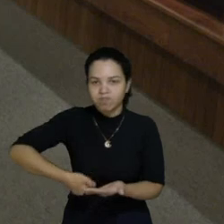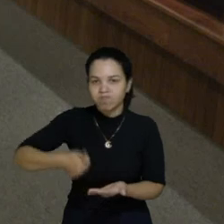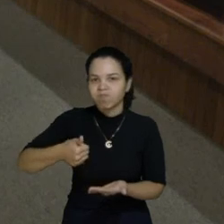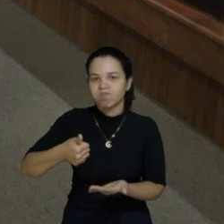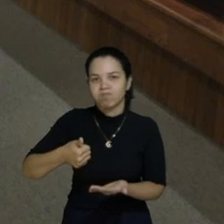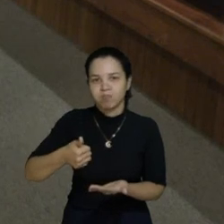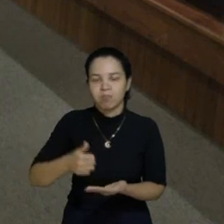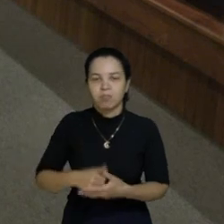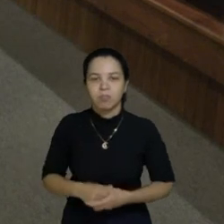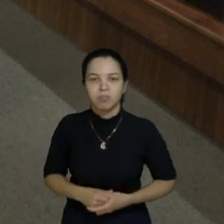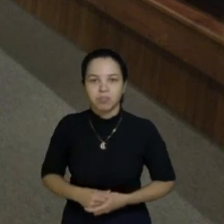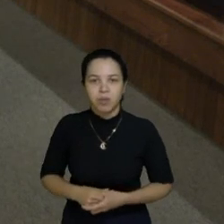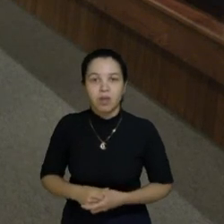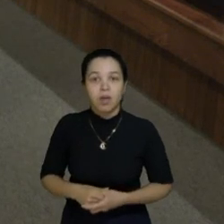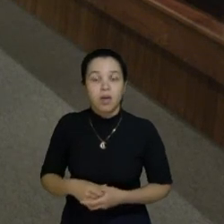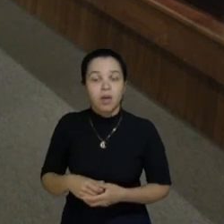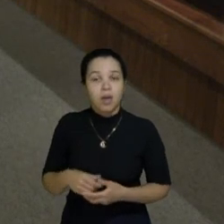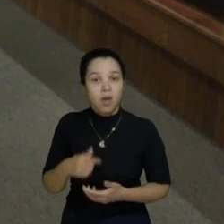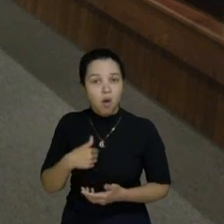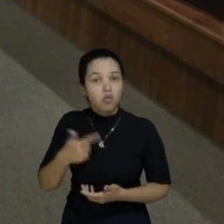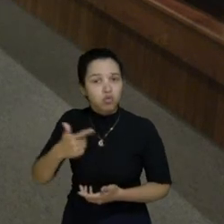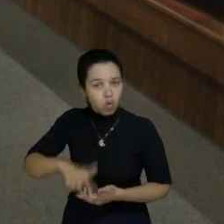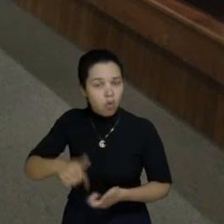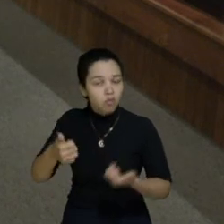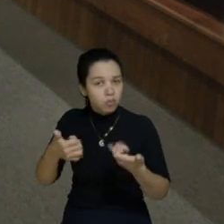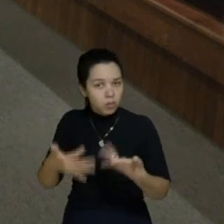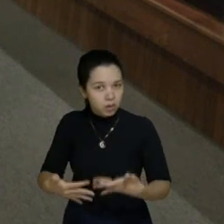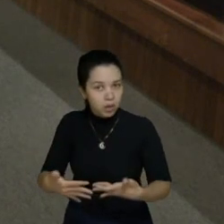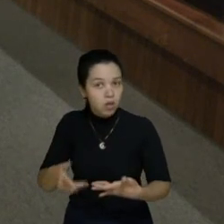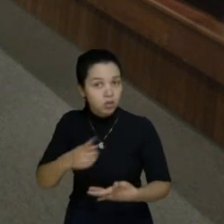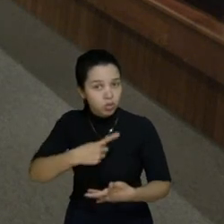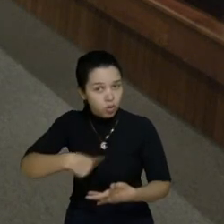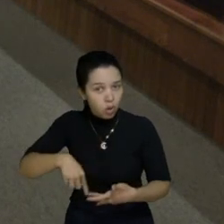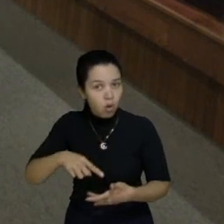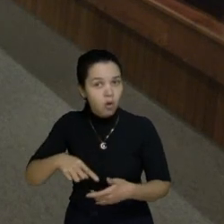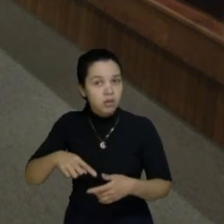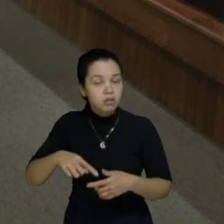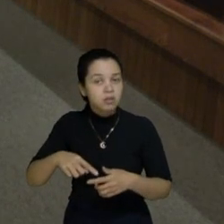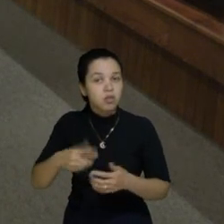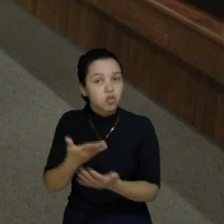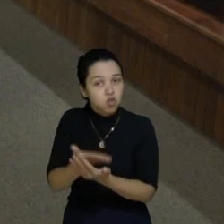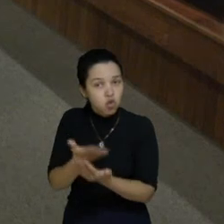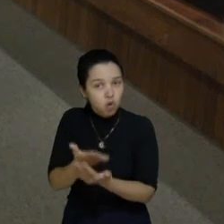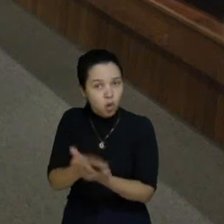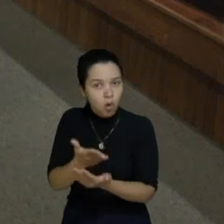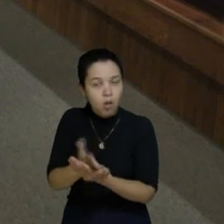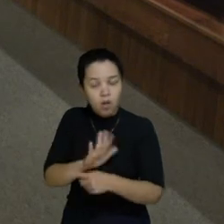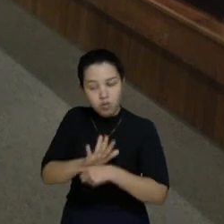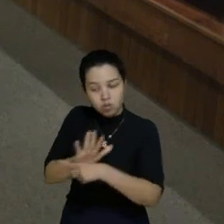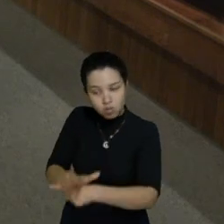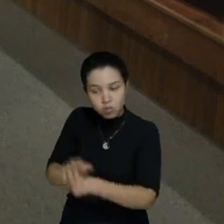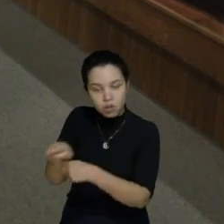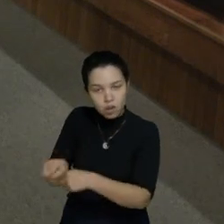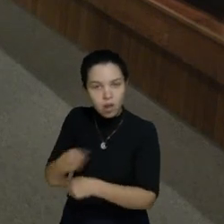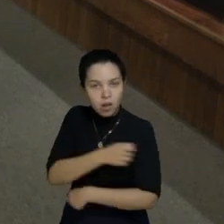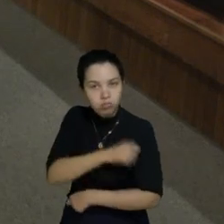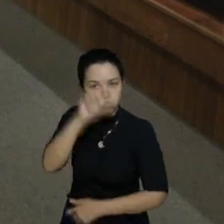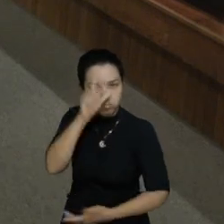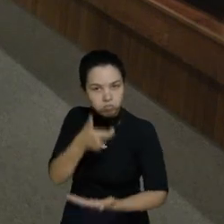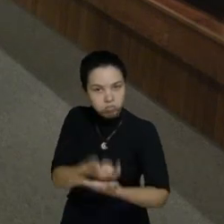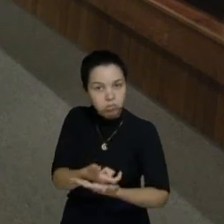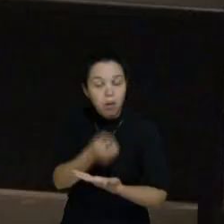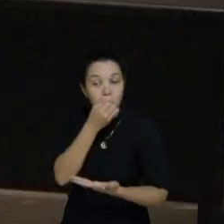não só volto a dizer eu acho que quase tudo que a gente tem que fazer em sala de aula pro aluno com dislexia é bom para todos os